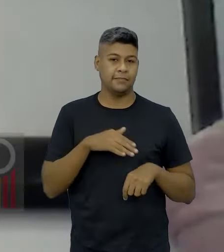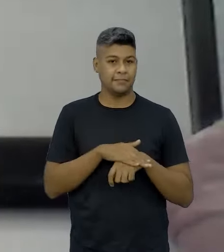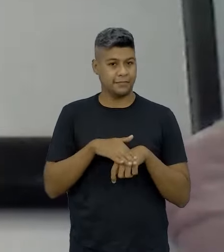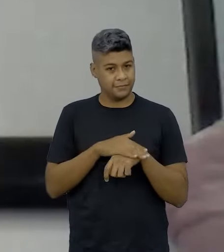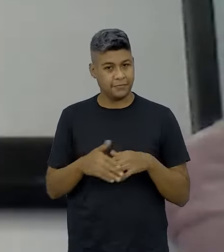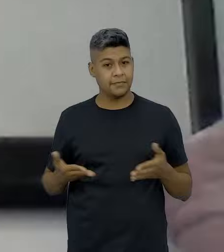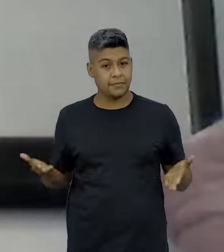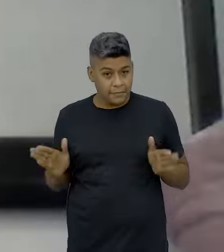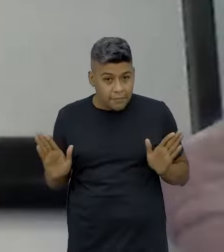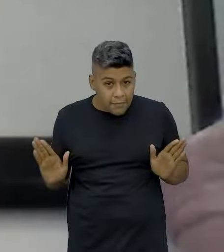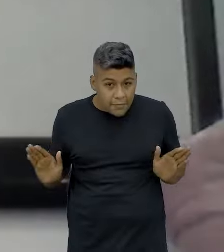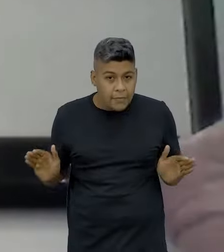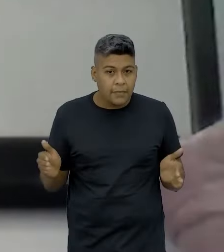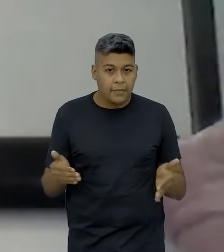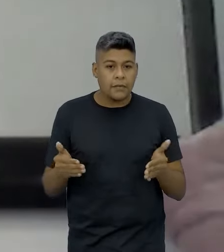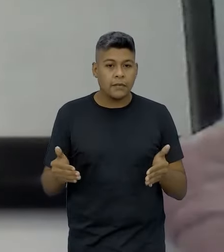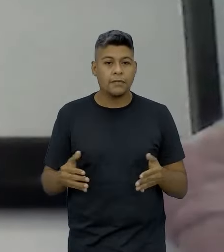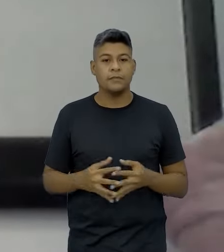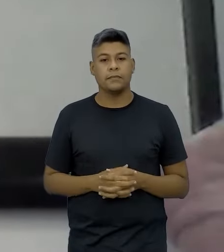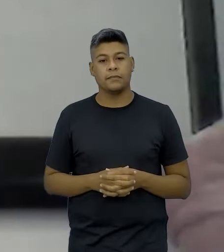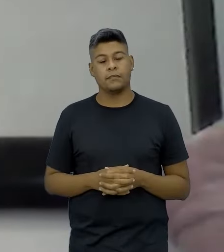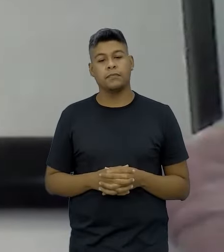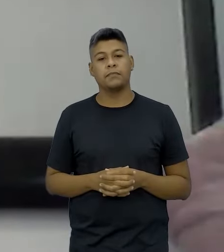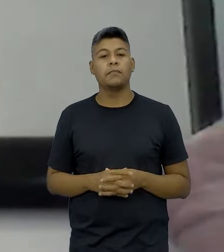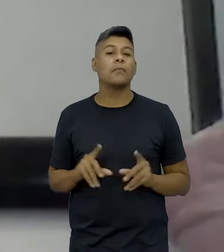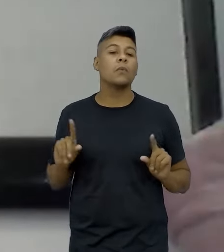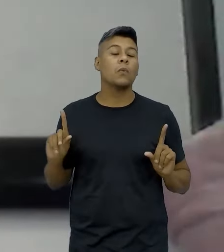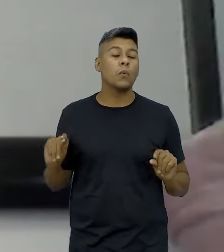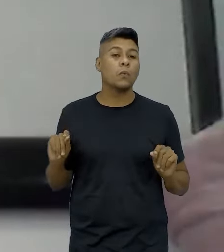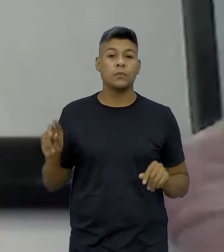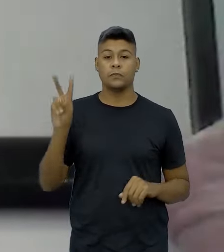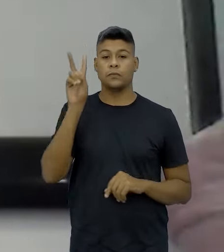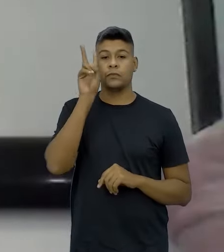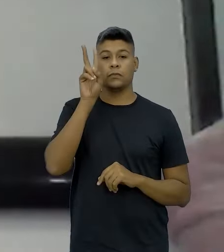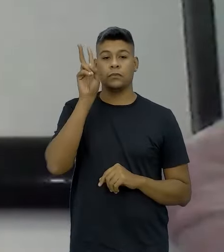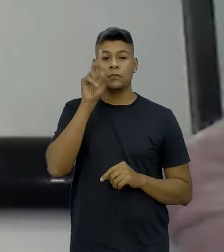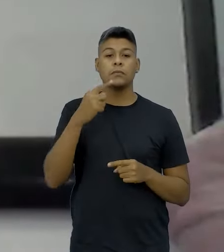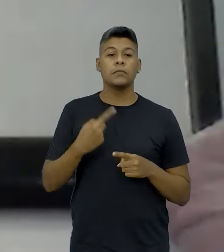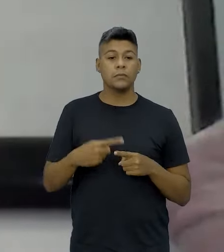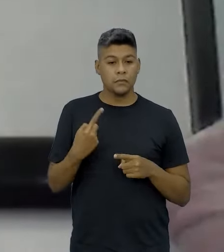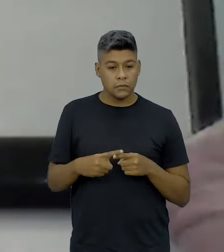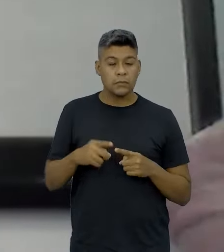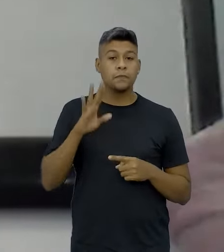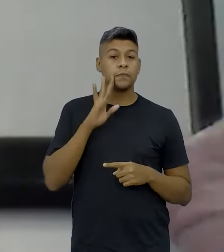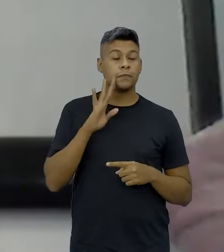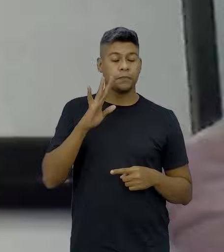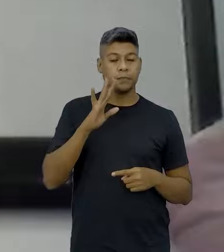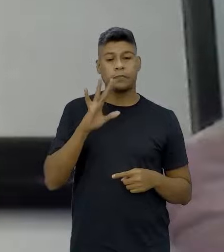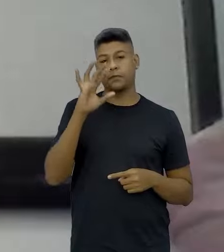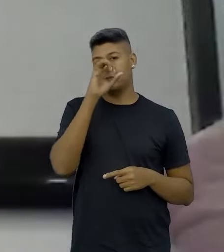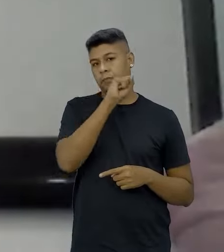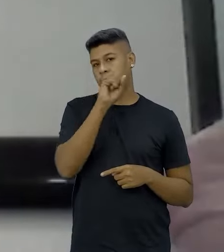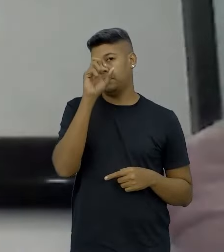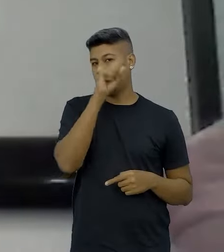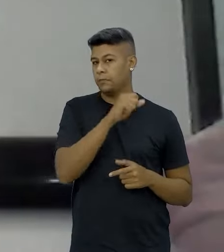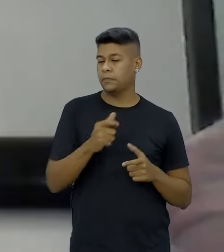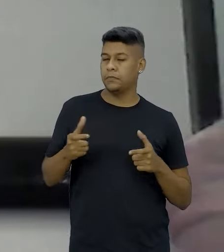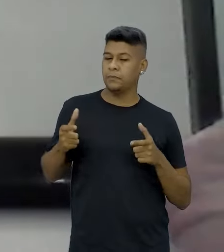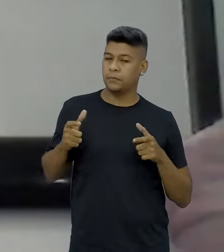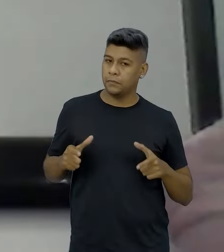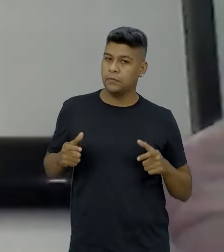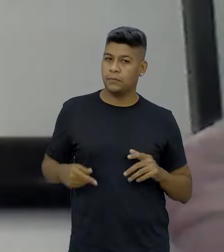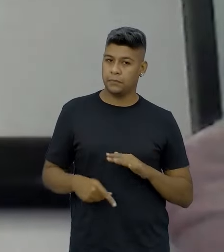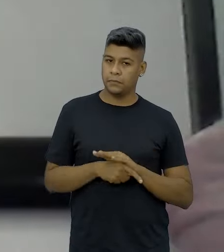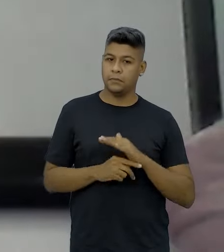tem como foco, por um lado, resgatar por que é fundamental priorizar aprendizagens e o lugar de uma matriz